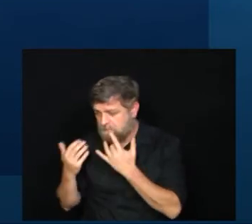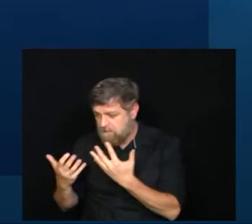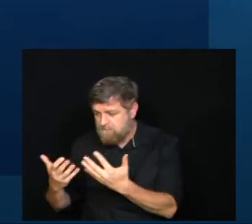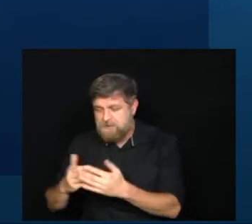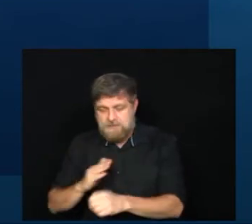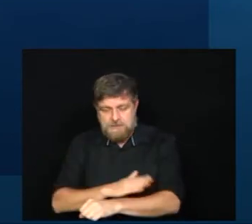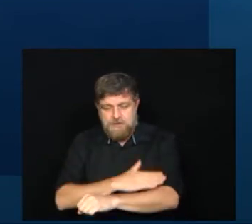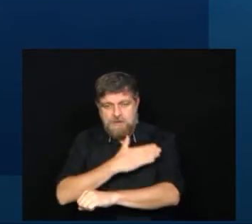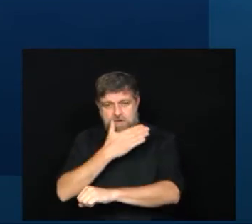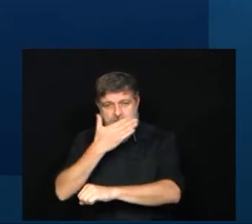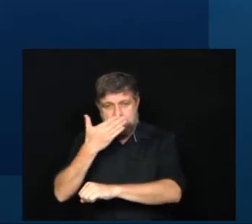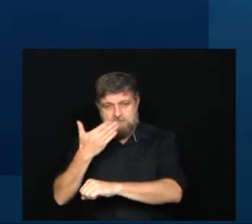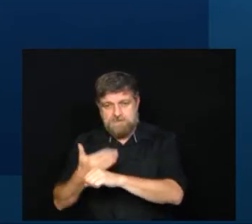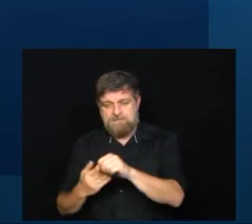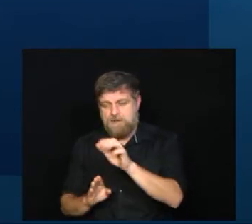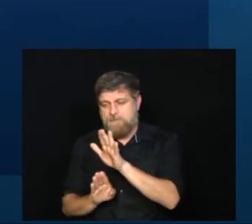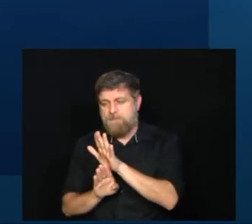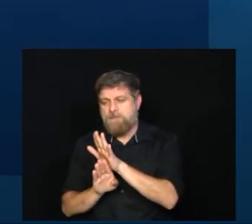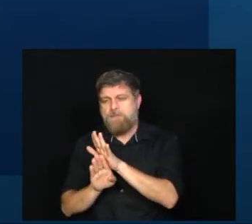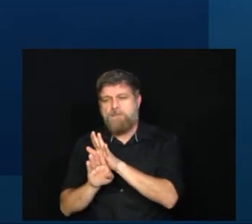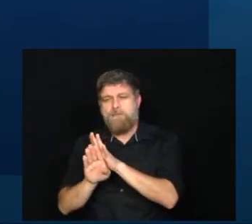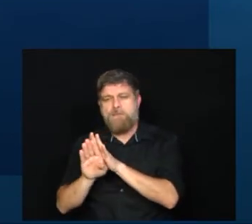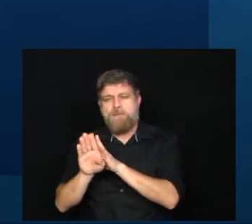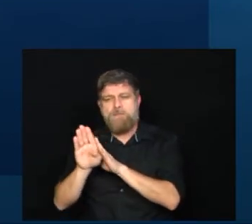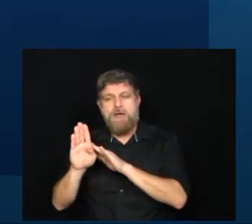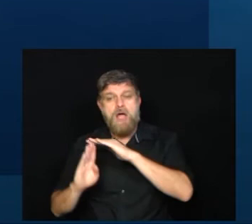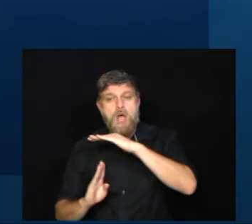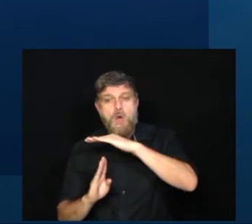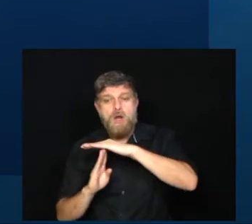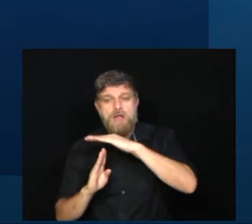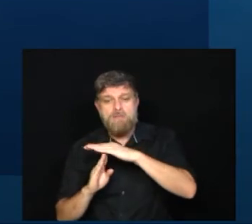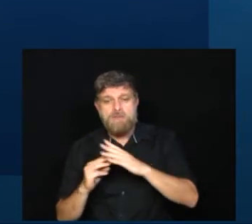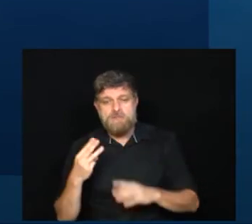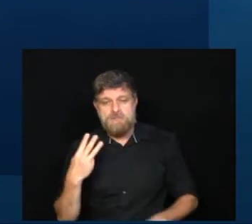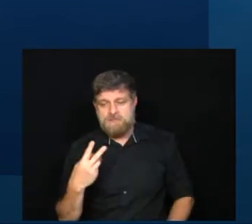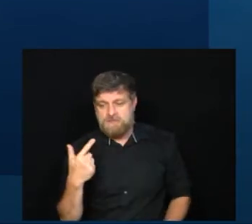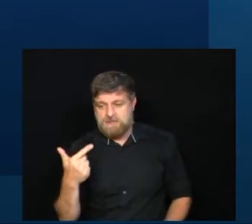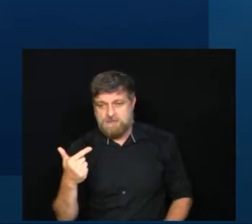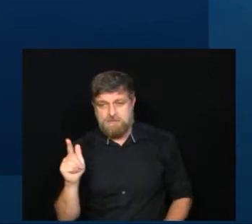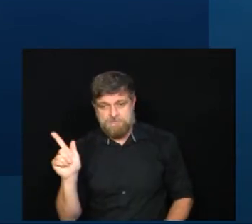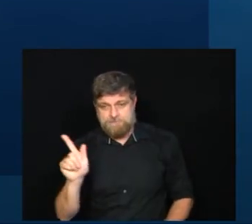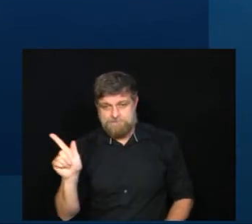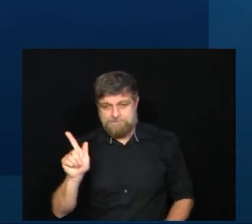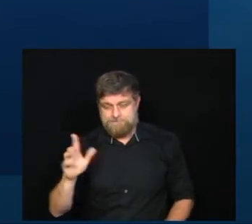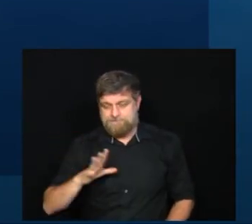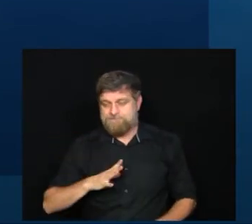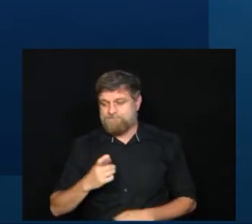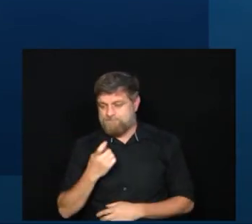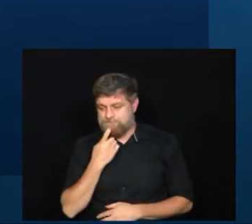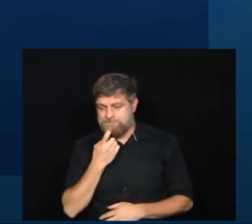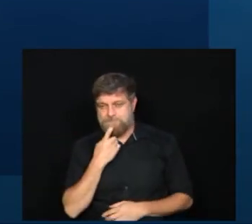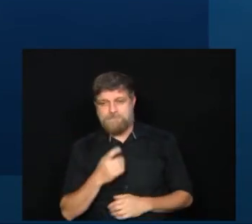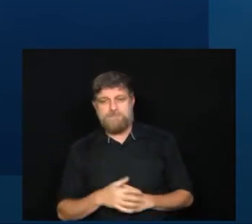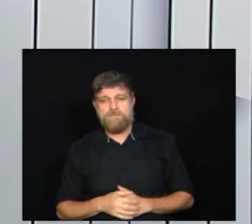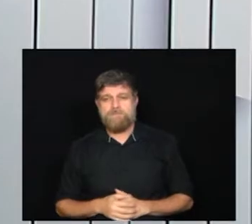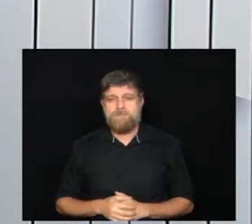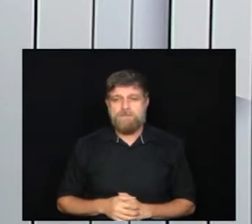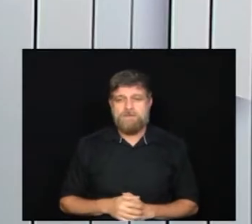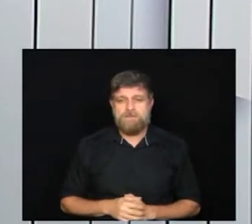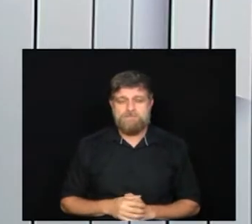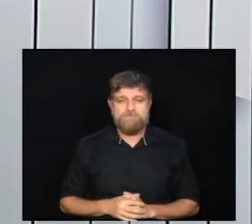essa temperatura vai subindo e a máxima pode chegar aos 32 graus aqui na cidade de